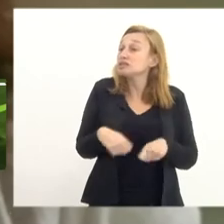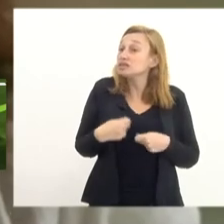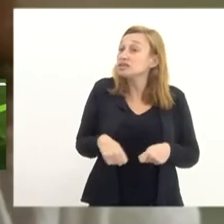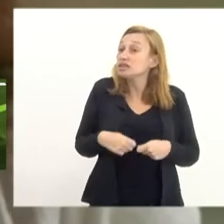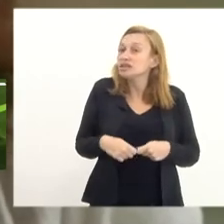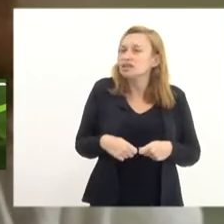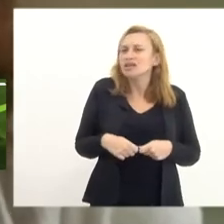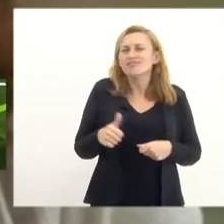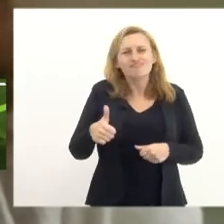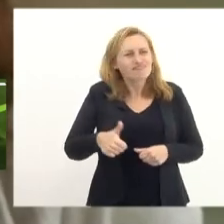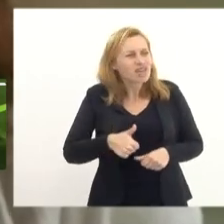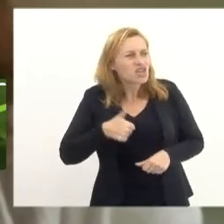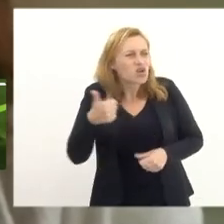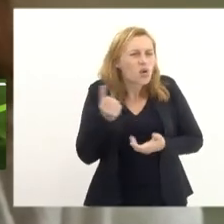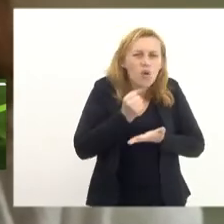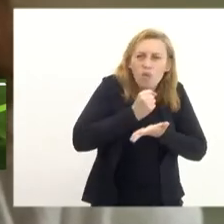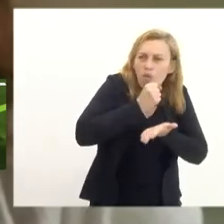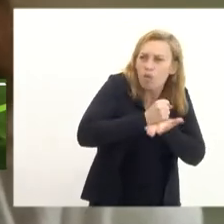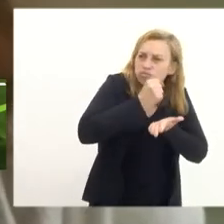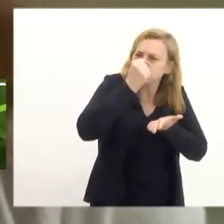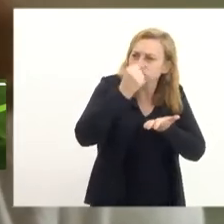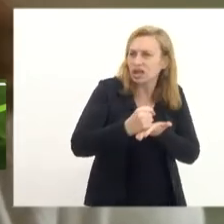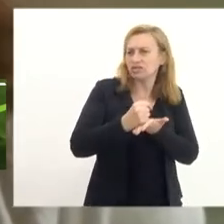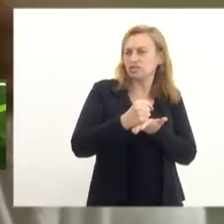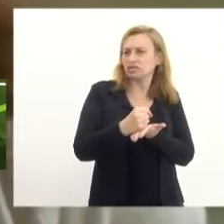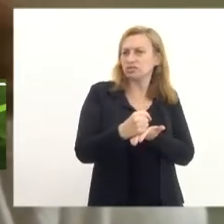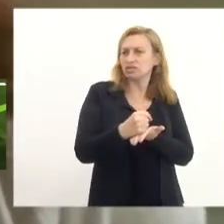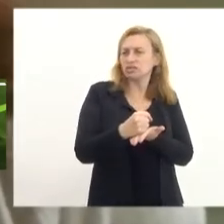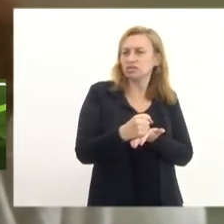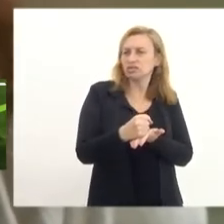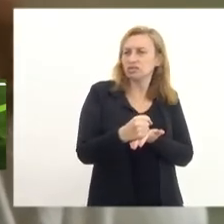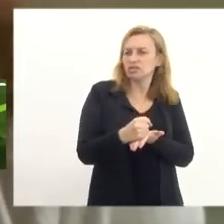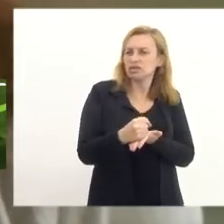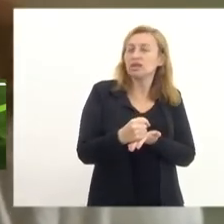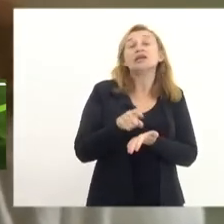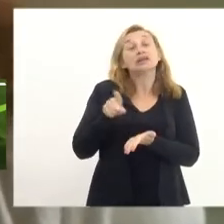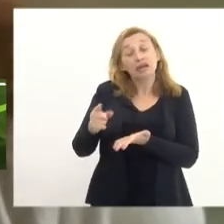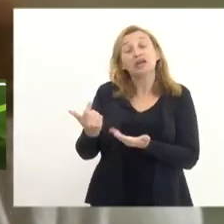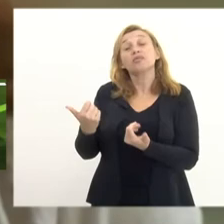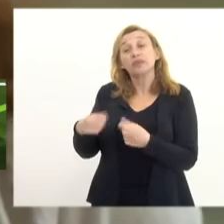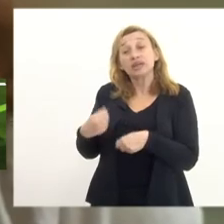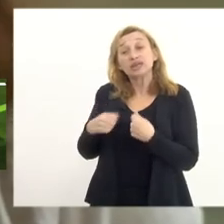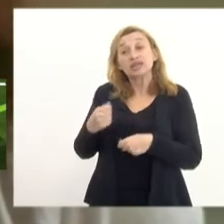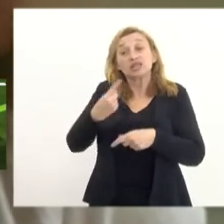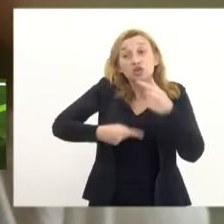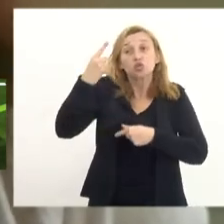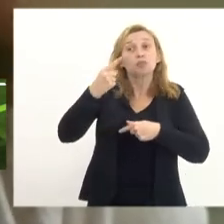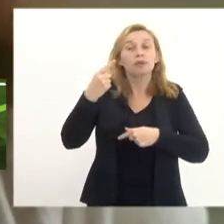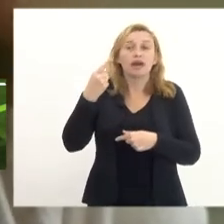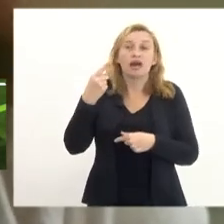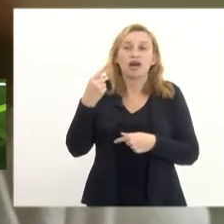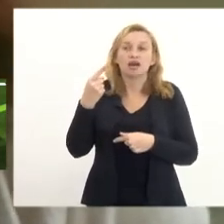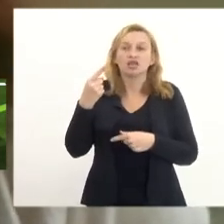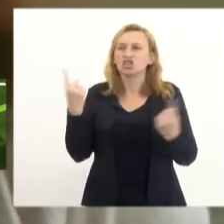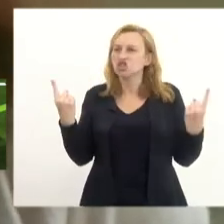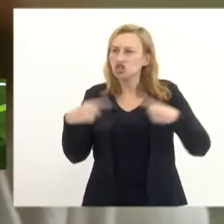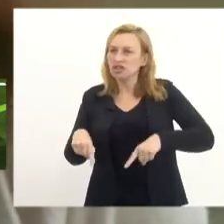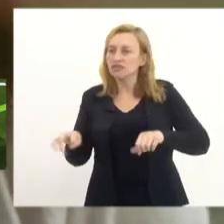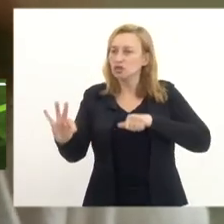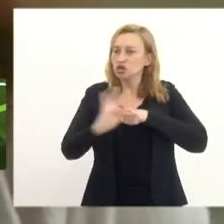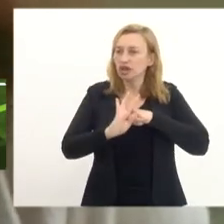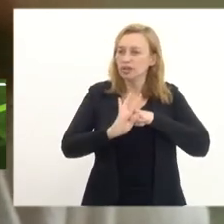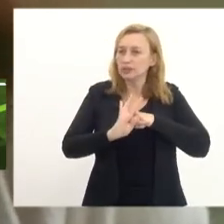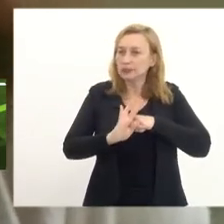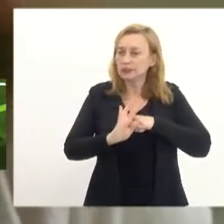de melhores contratos, né, e que ele precisa superar desafios